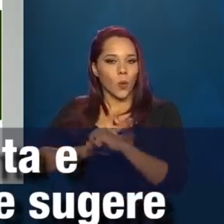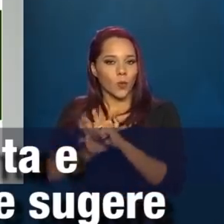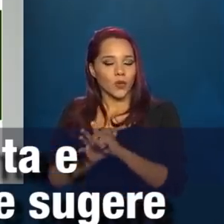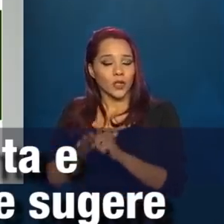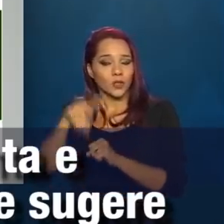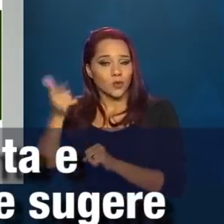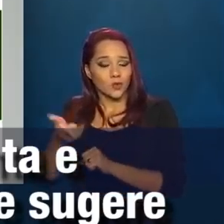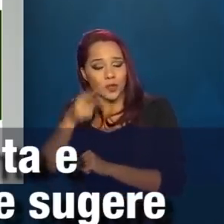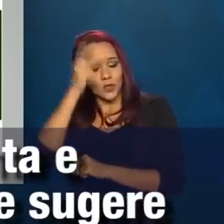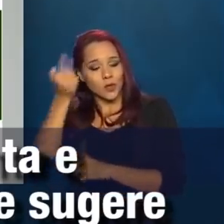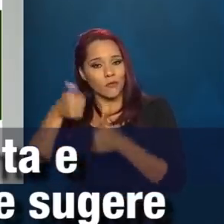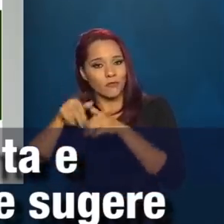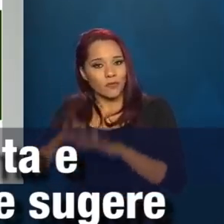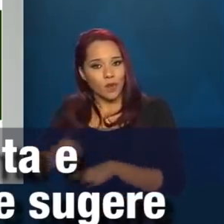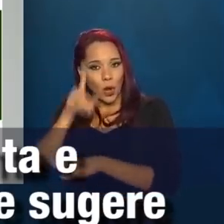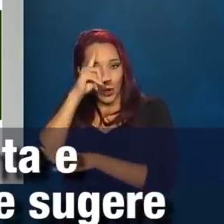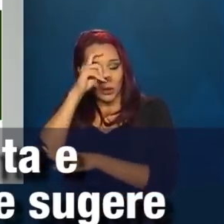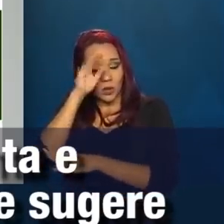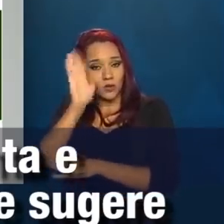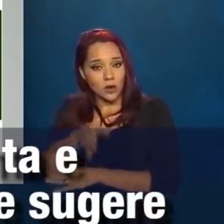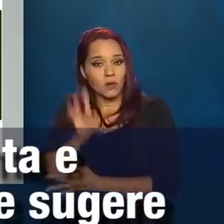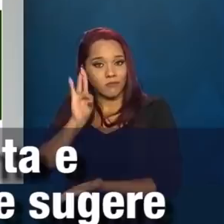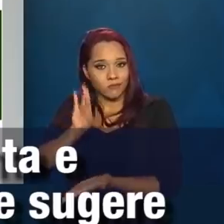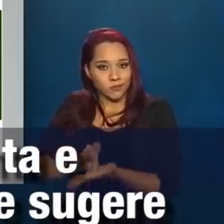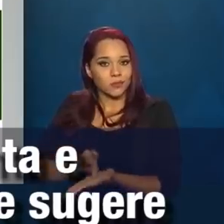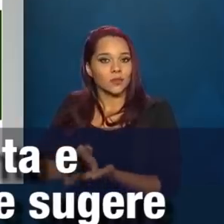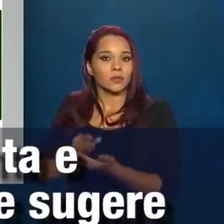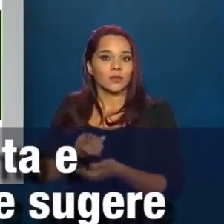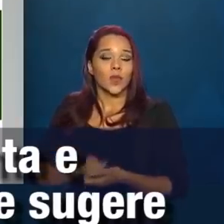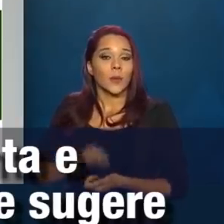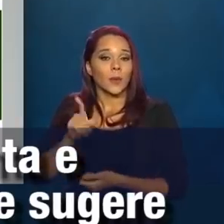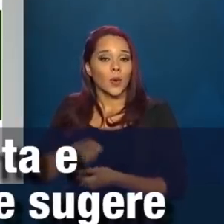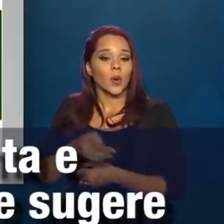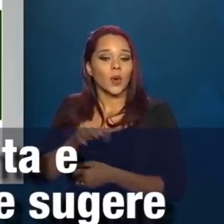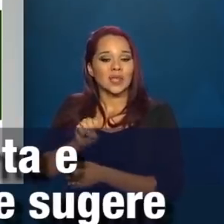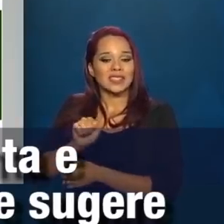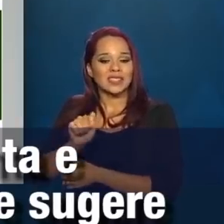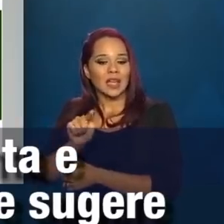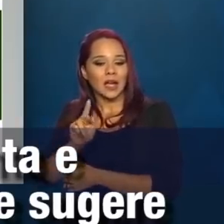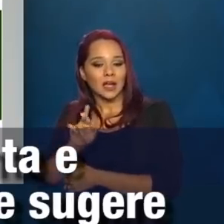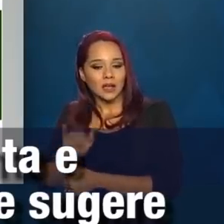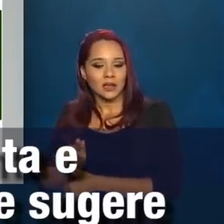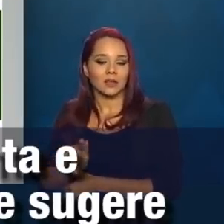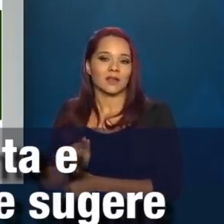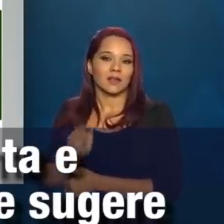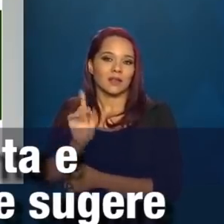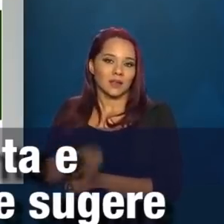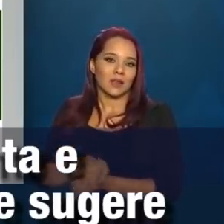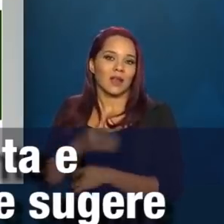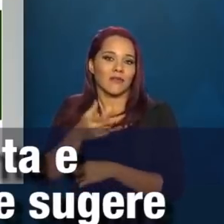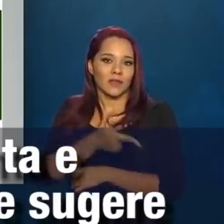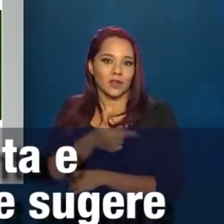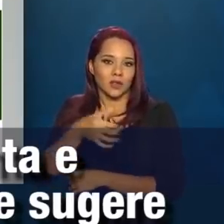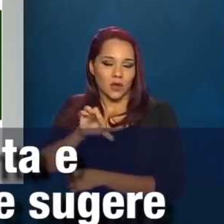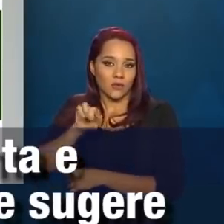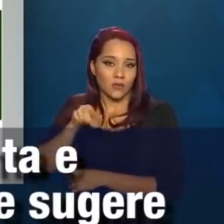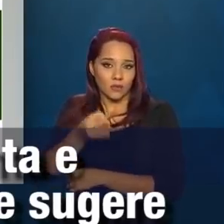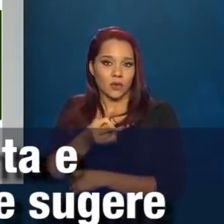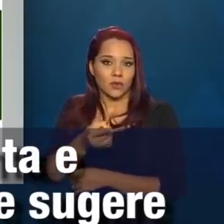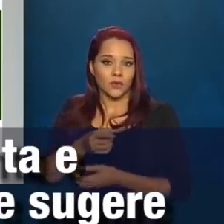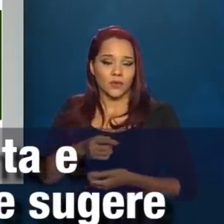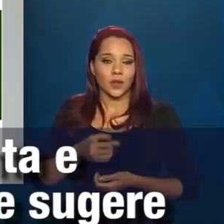e os hospitalizados já confirmados por SDRAG. Então nós temos aí 29 mil internações,